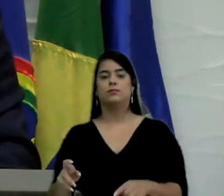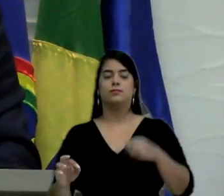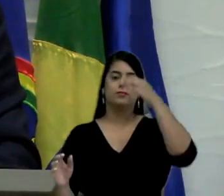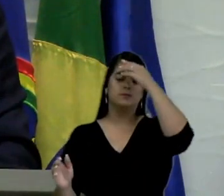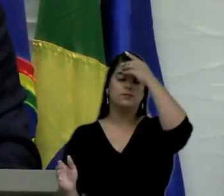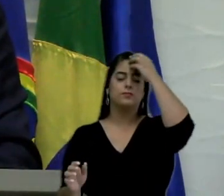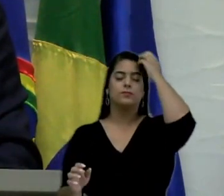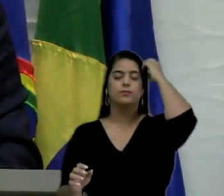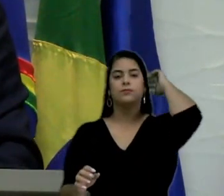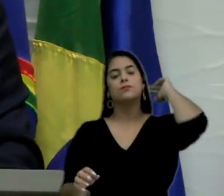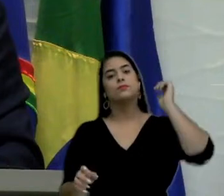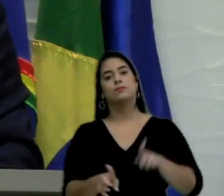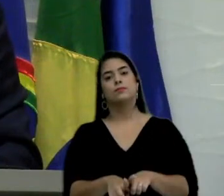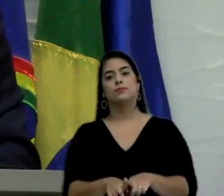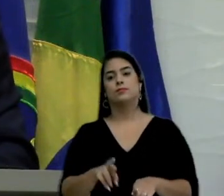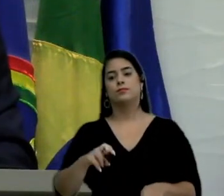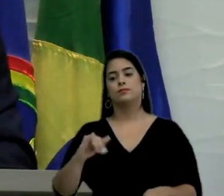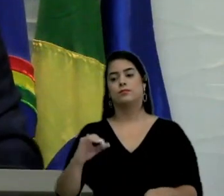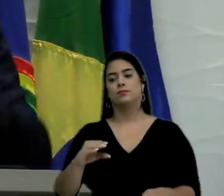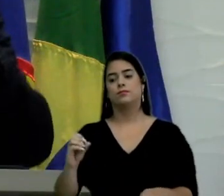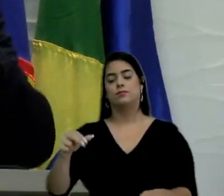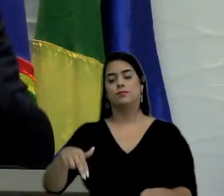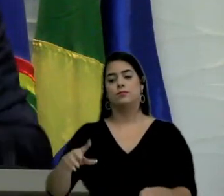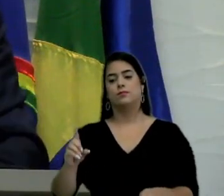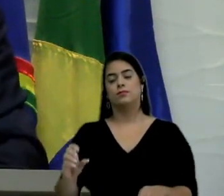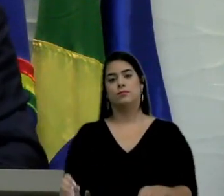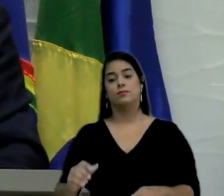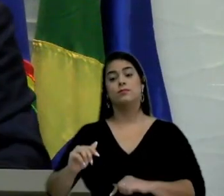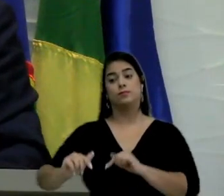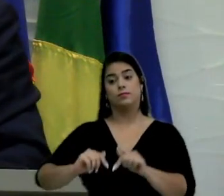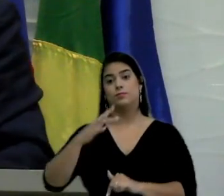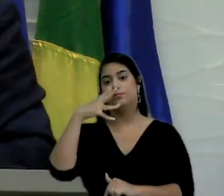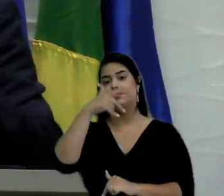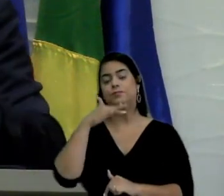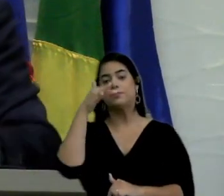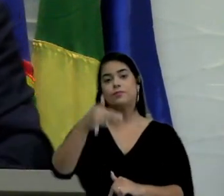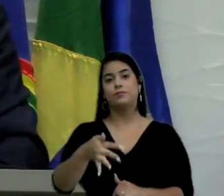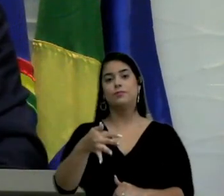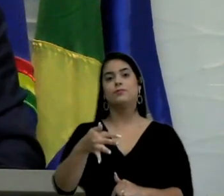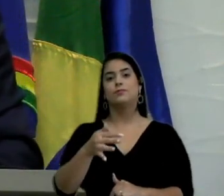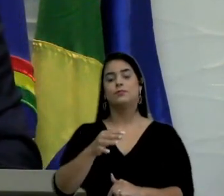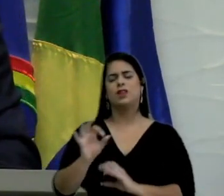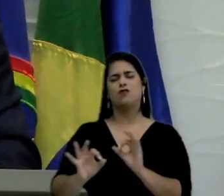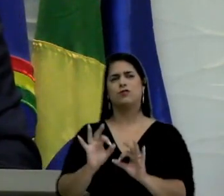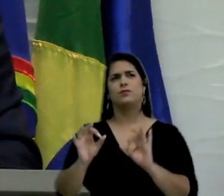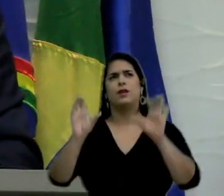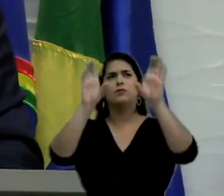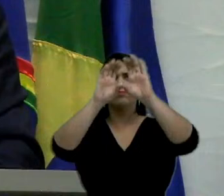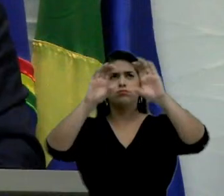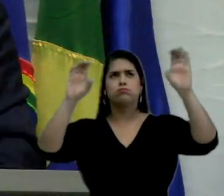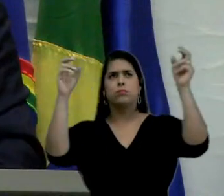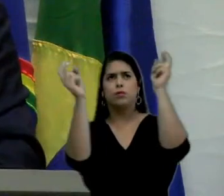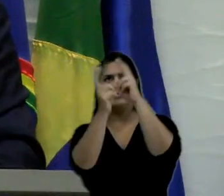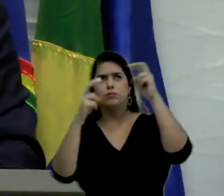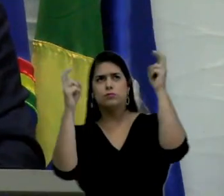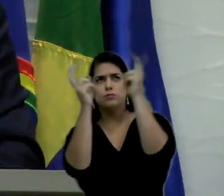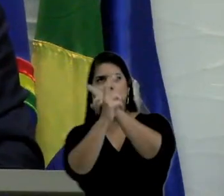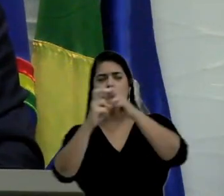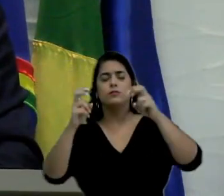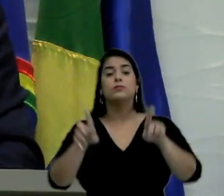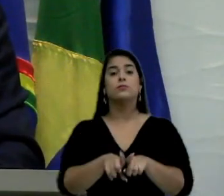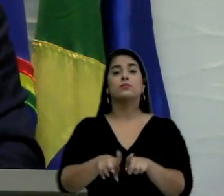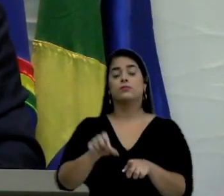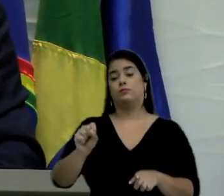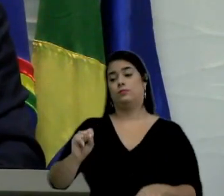Duarte né que trabalha em lagedo não trabalha em Belo Jardim ajeitando ar condicionado mas é de São Bento se é o